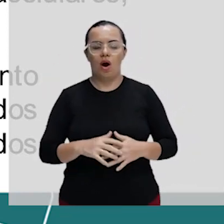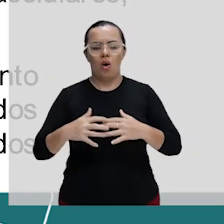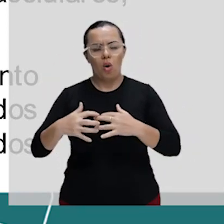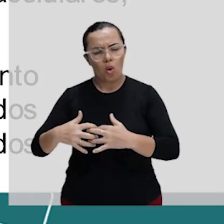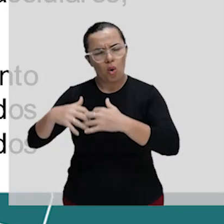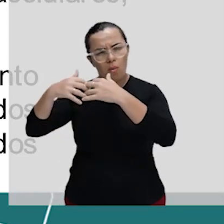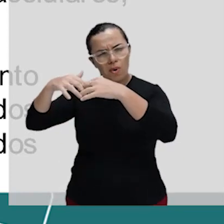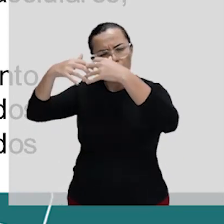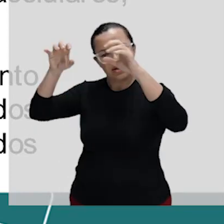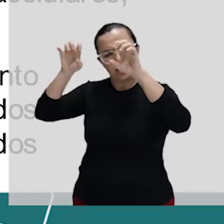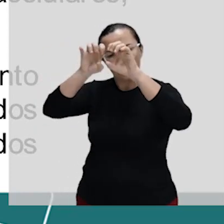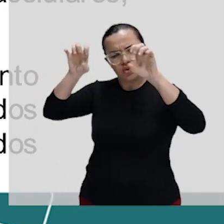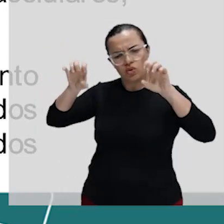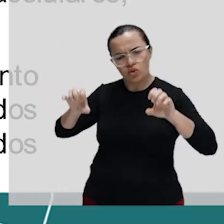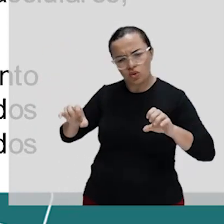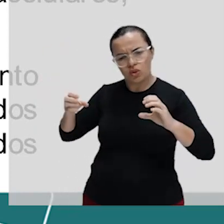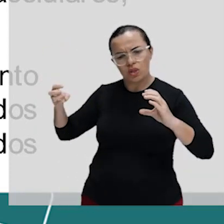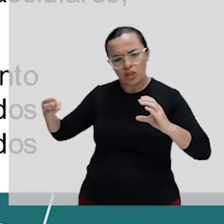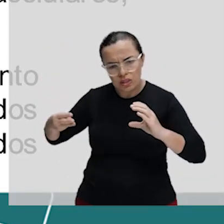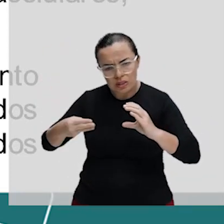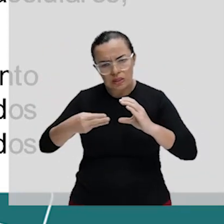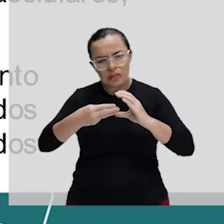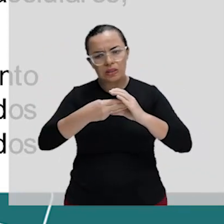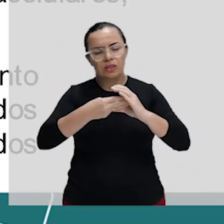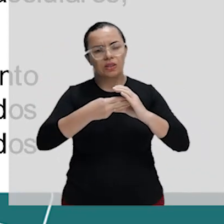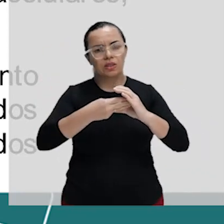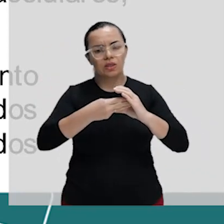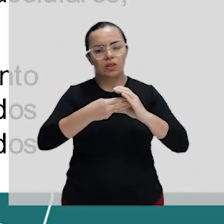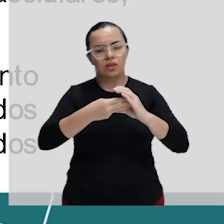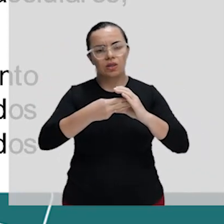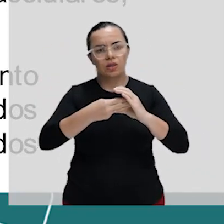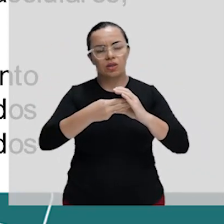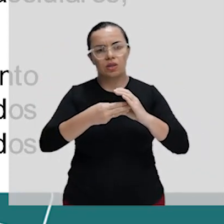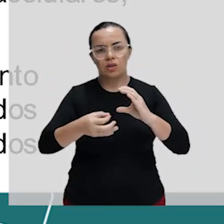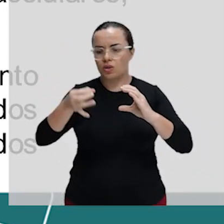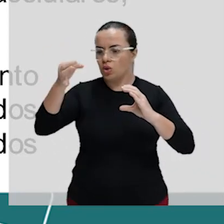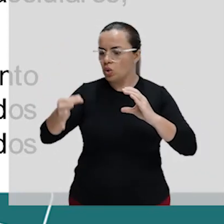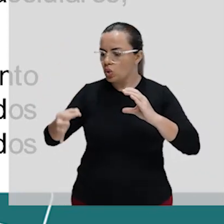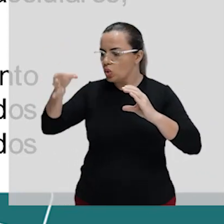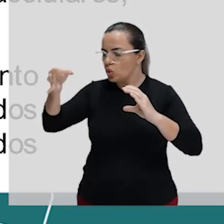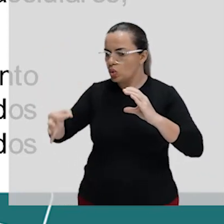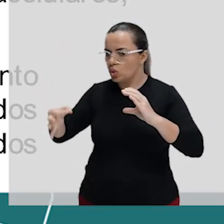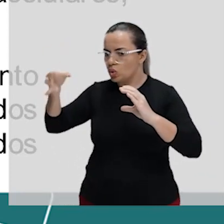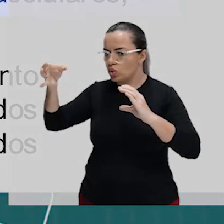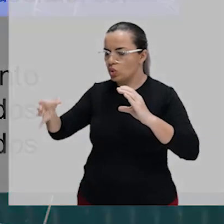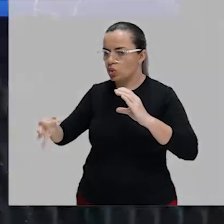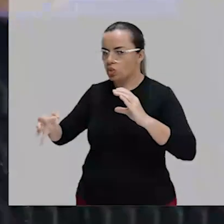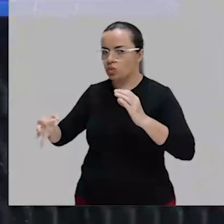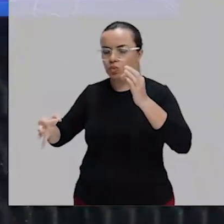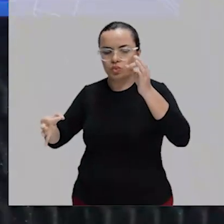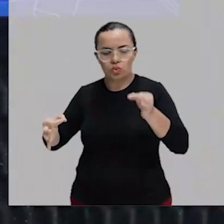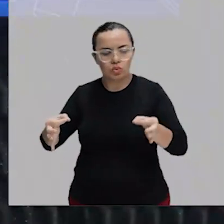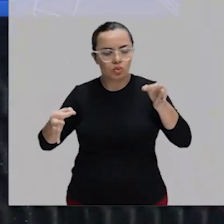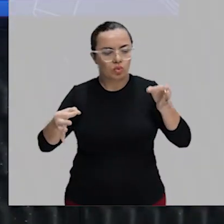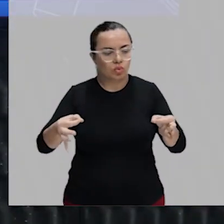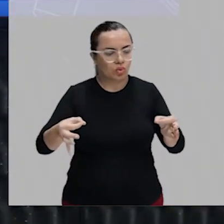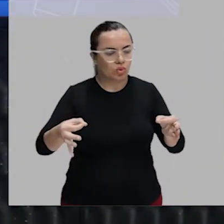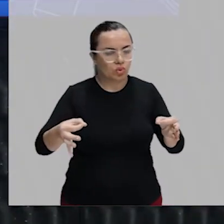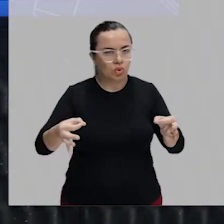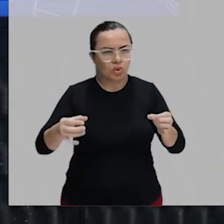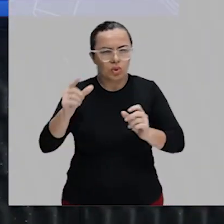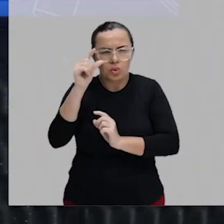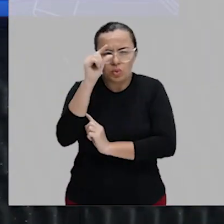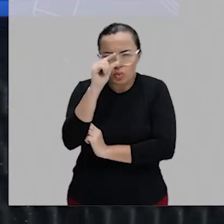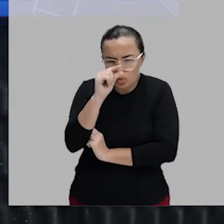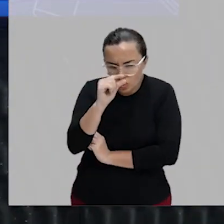estrutura intracelular constituída por tubos. Nesse caso, são microtúbulos, porque são